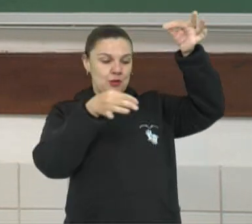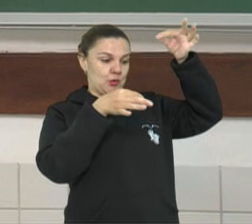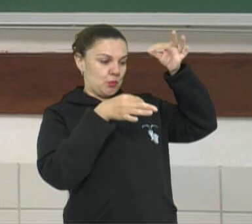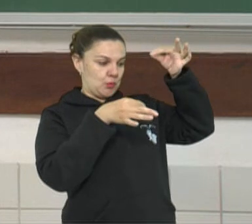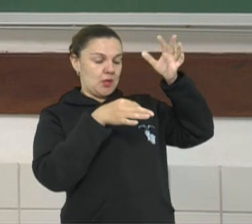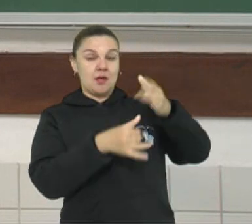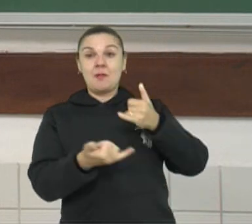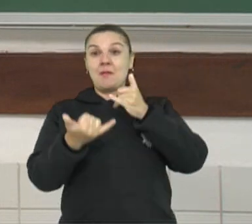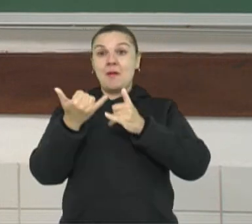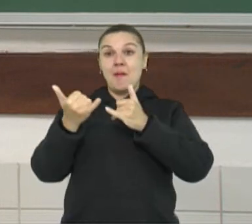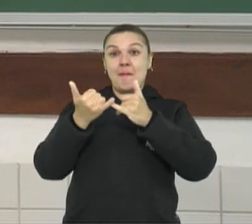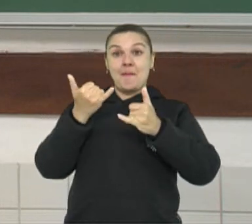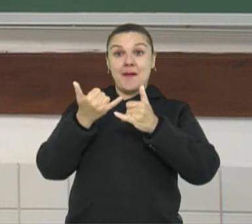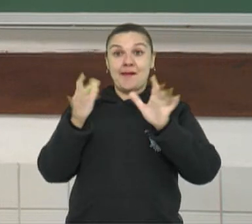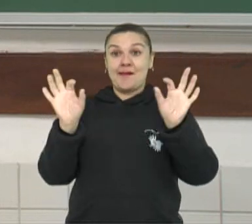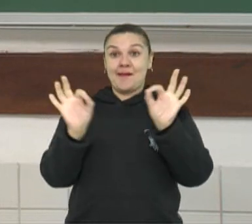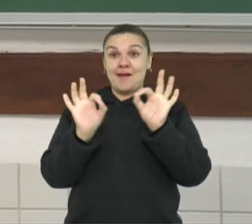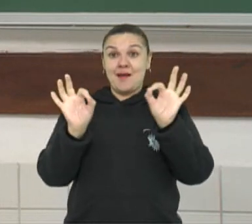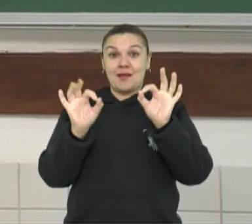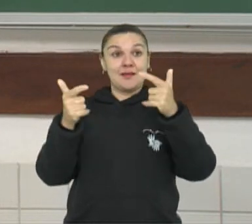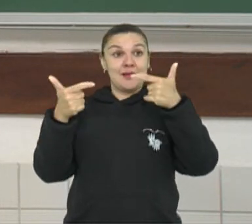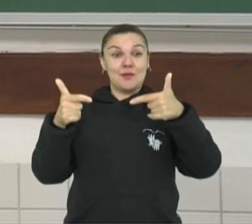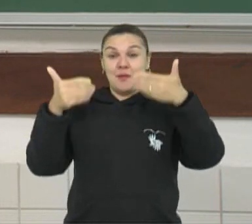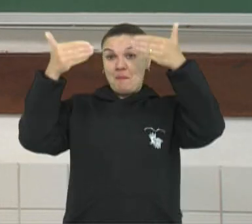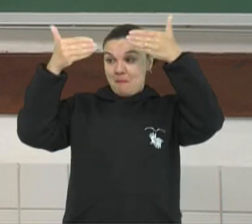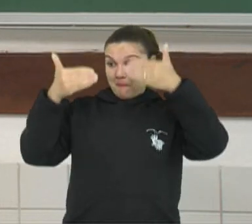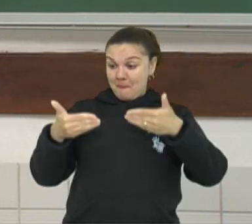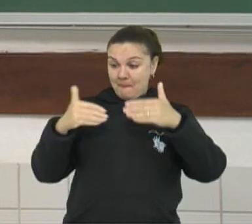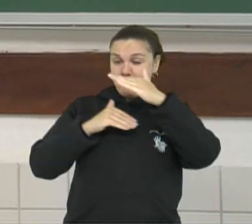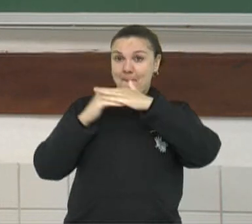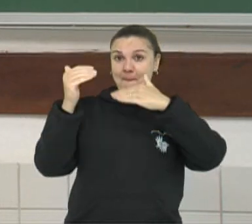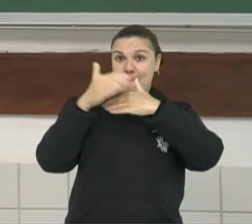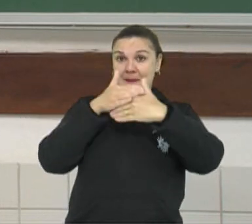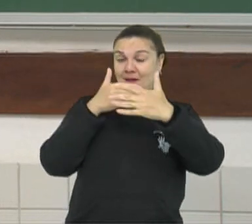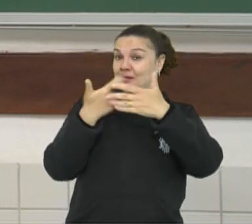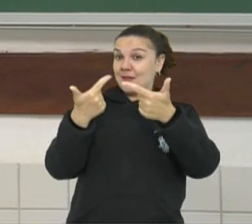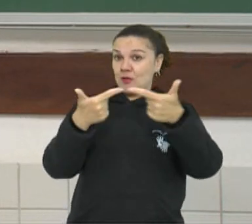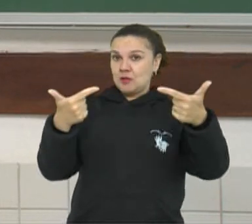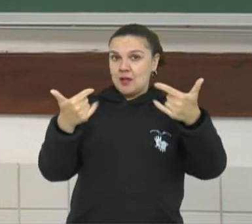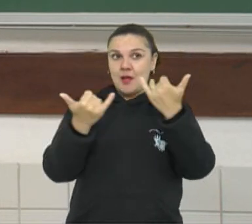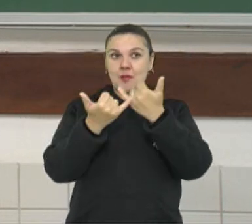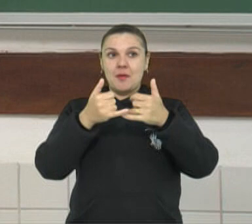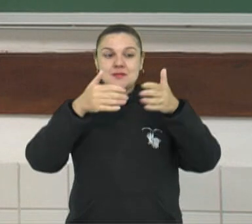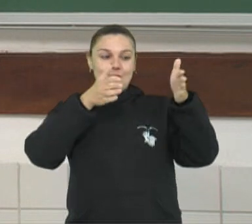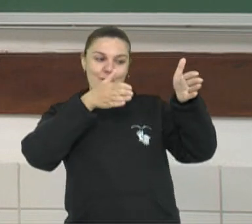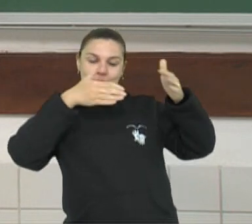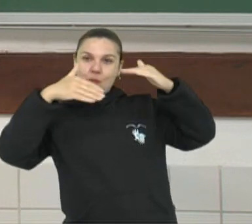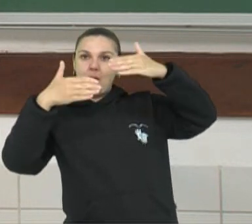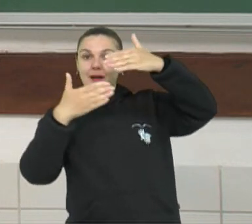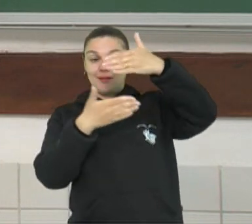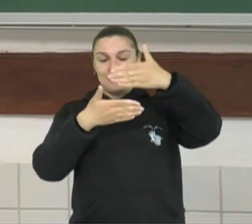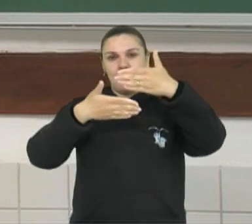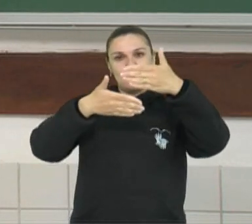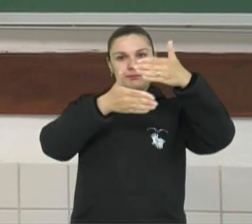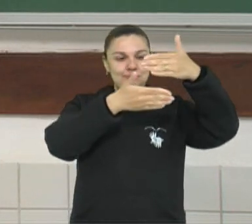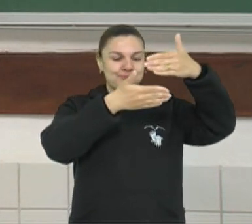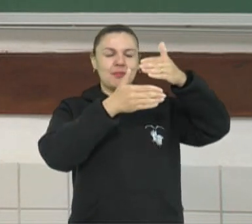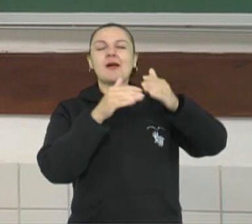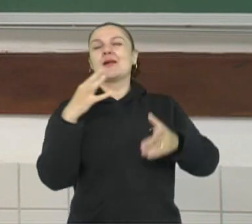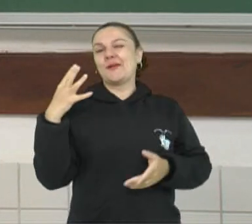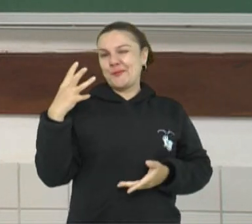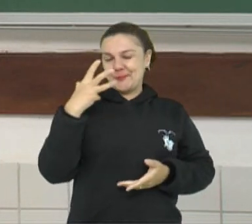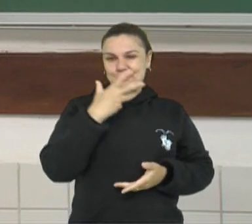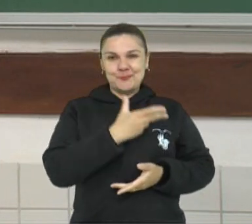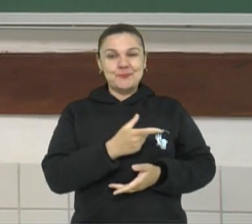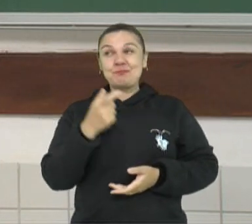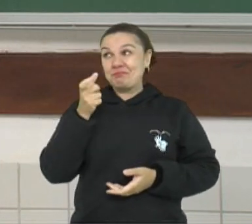dando uma impressão de que não existem paredes. As telas ficam quase que flutuantes, é muito bonito de